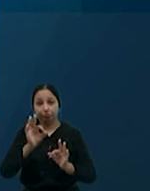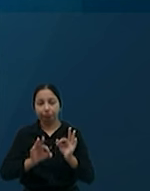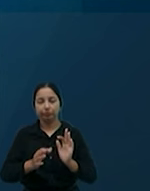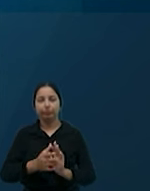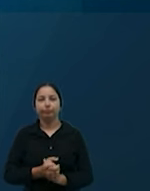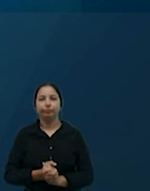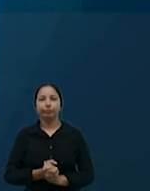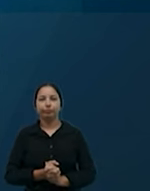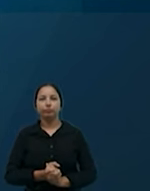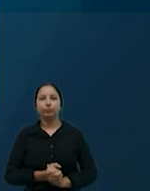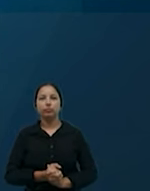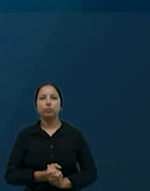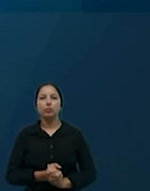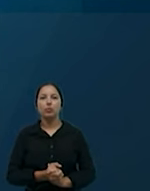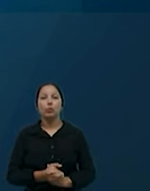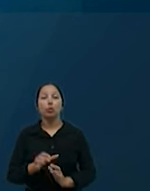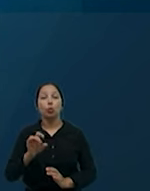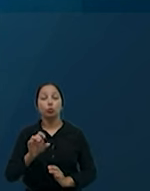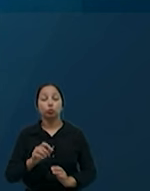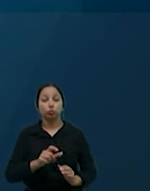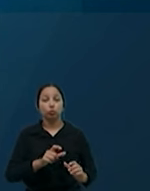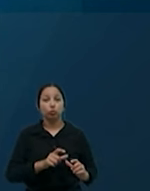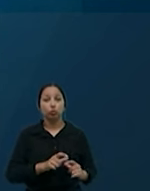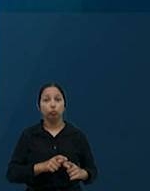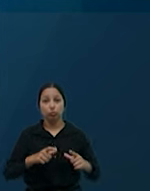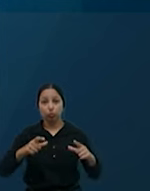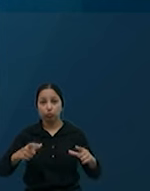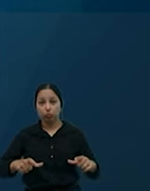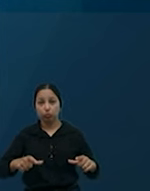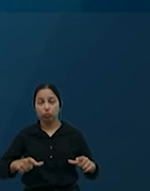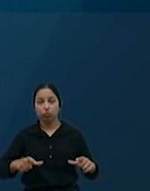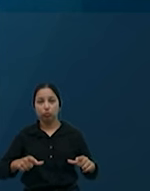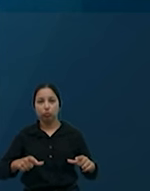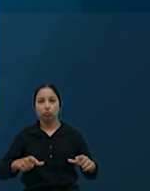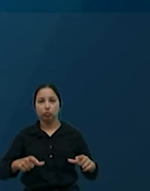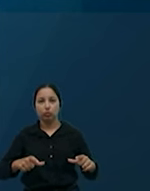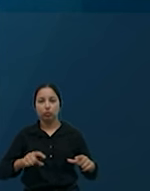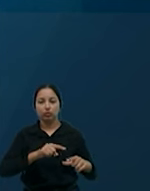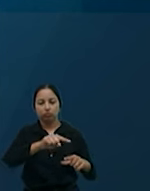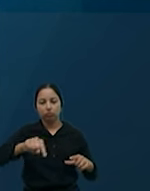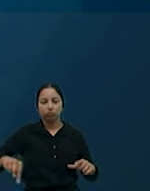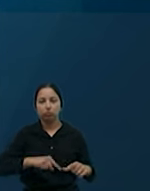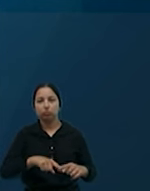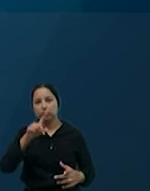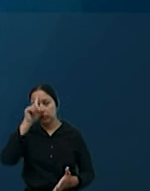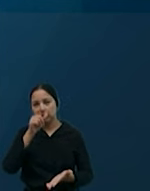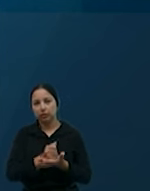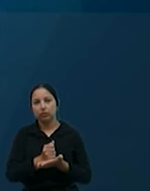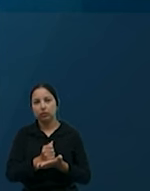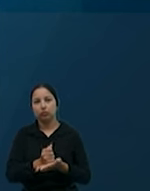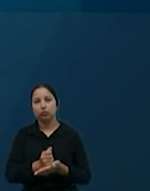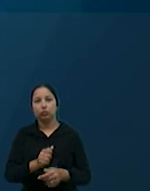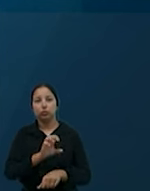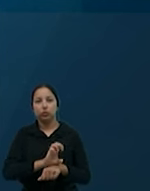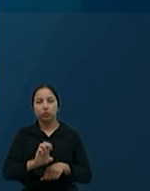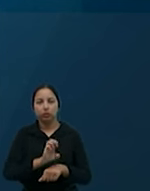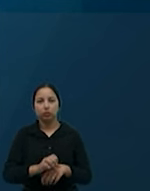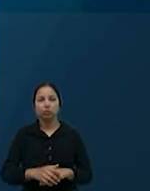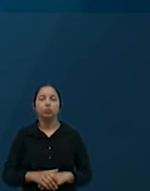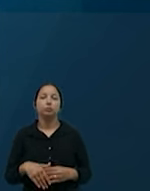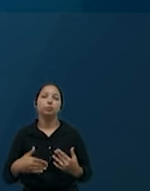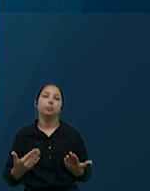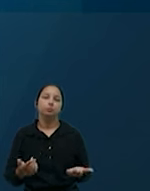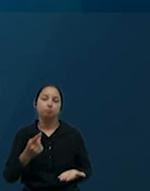sua base territorial delimitado de forma estatutária. Portanto, visando a racionalização e a